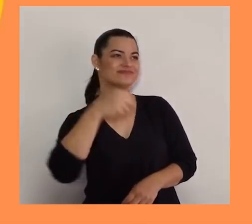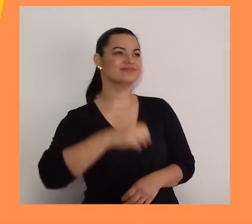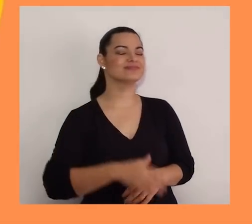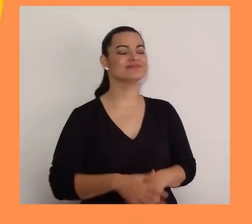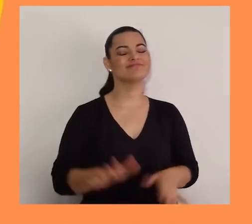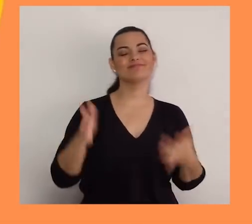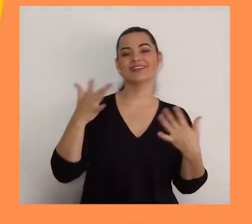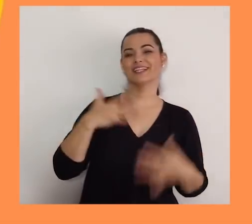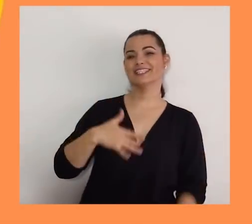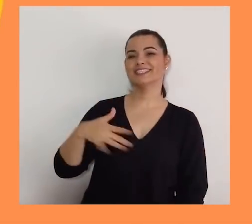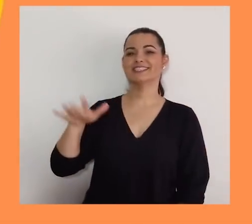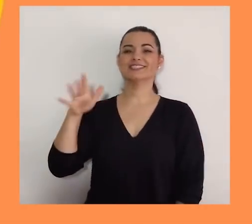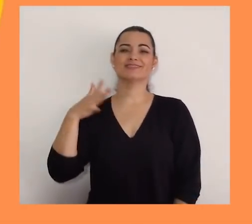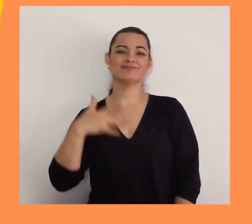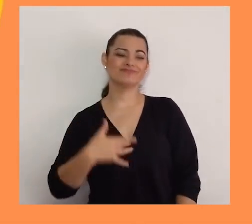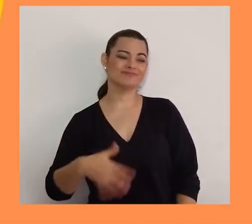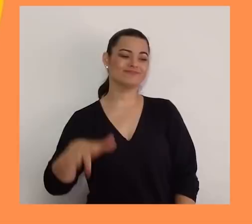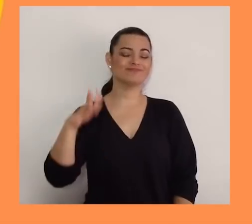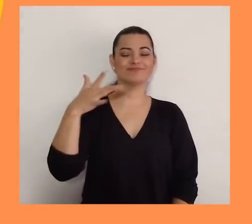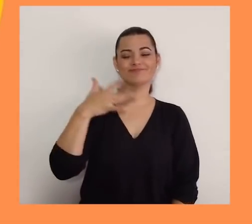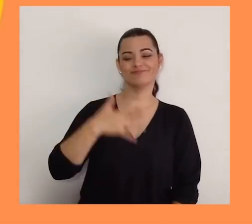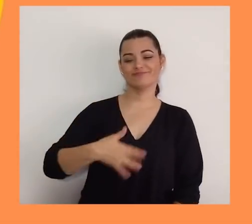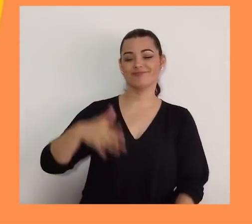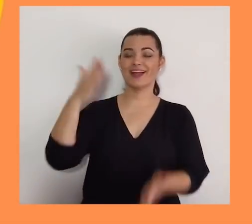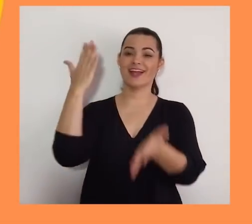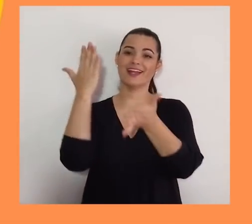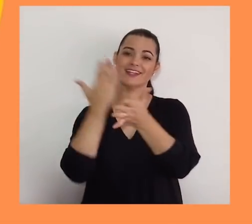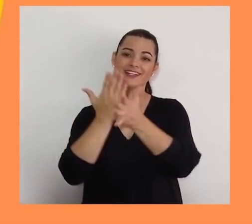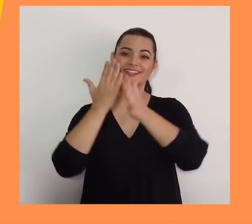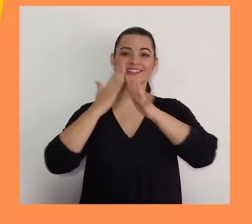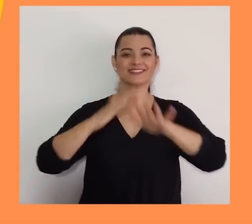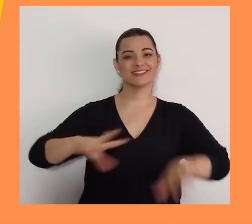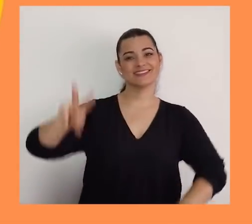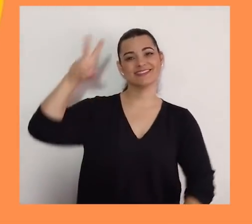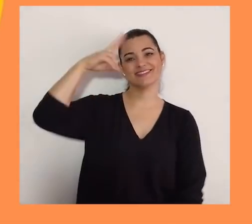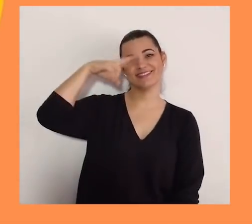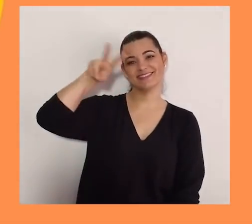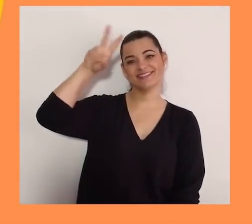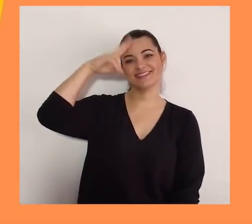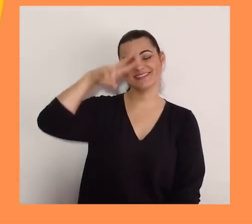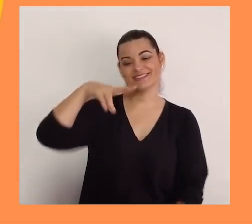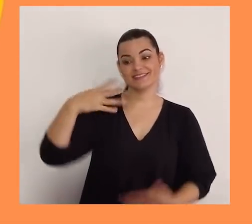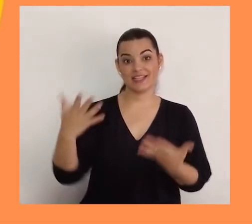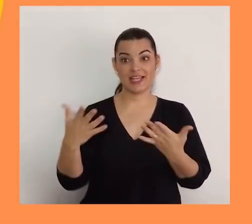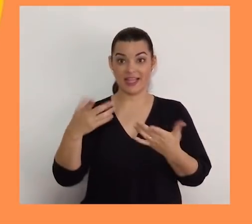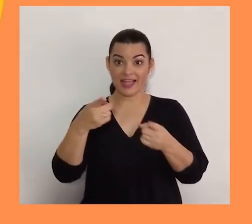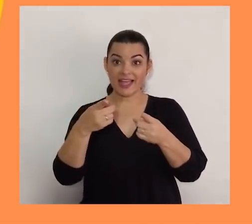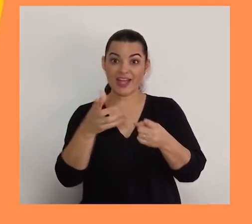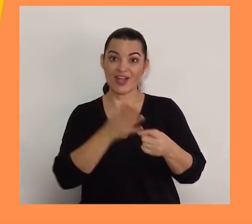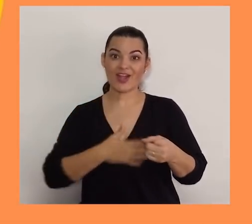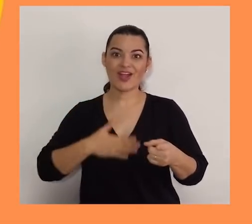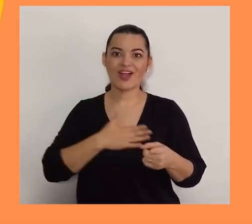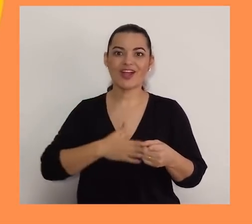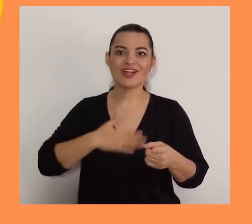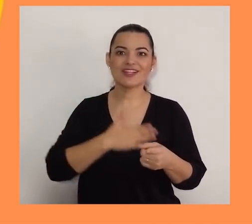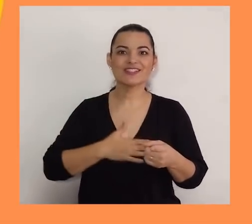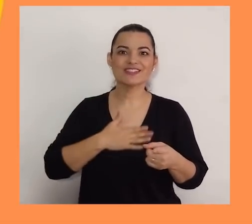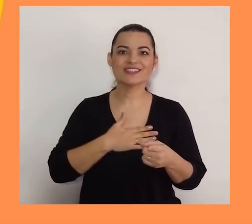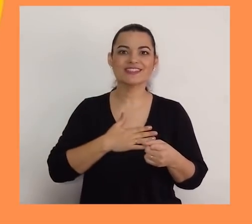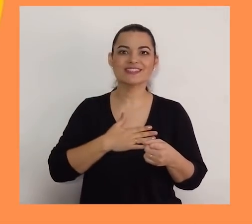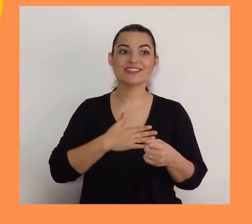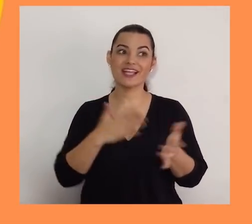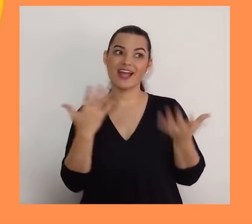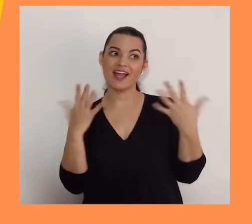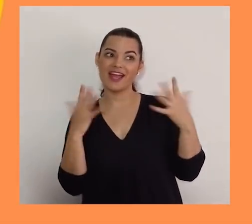E você acha que o rato era mesmo mais forte? Não. Por que eles conseguiram tirar o rabanete da